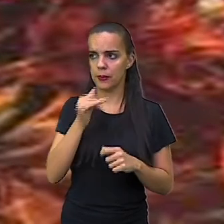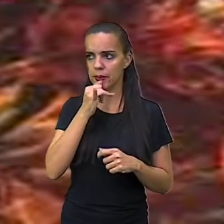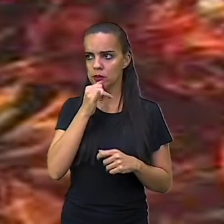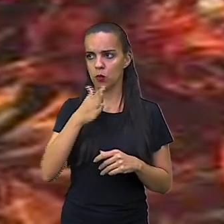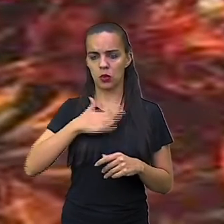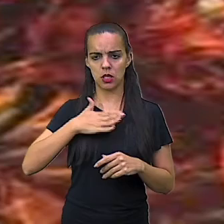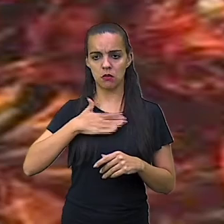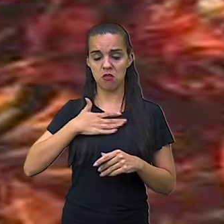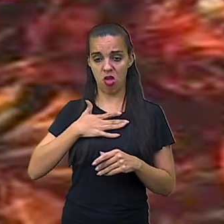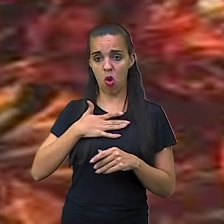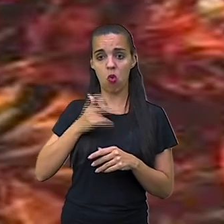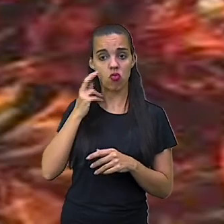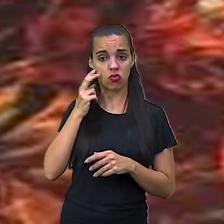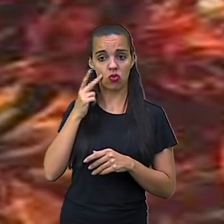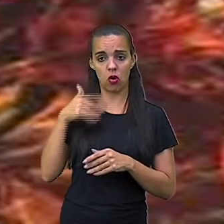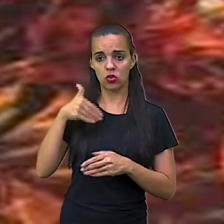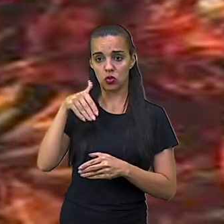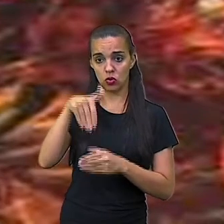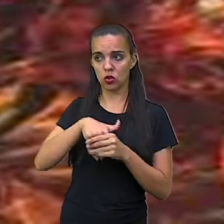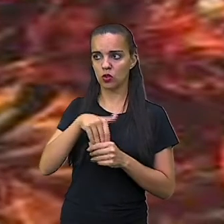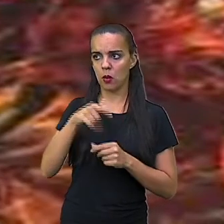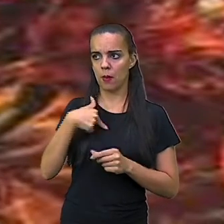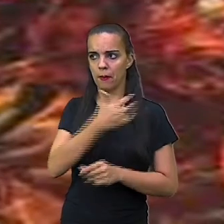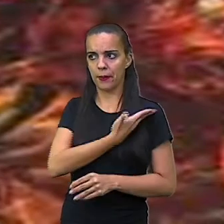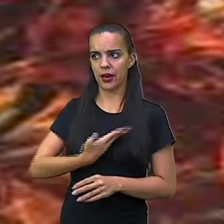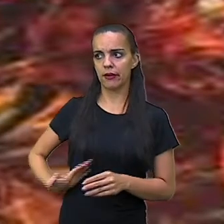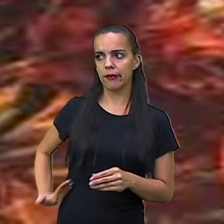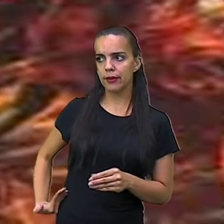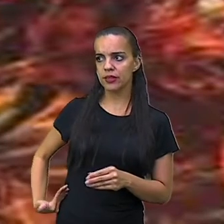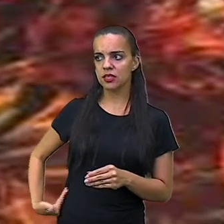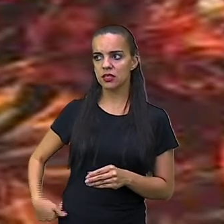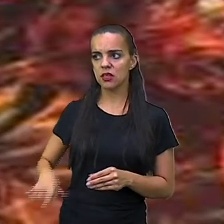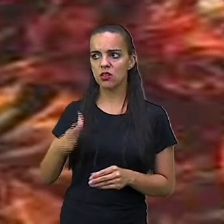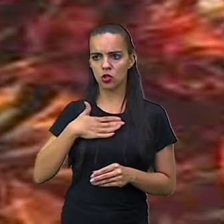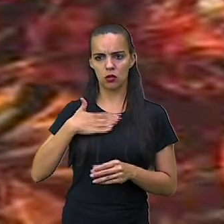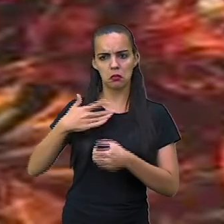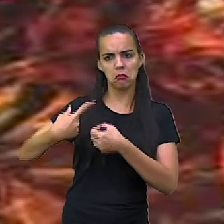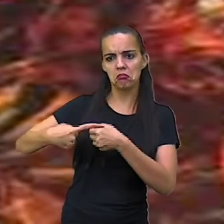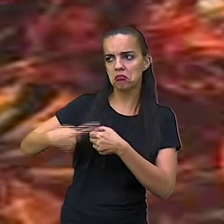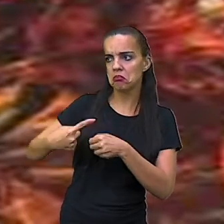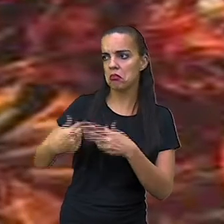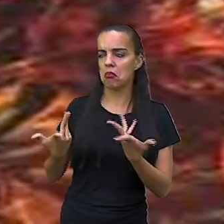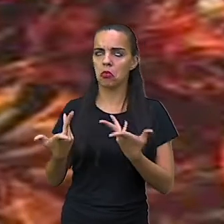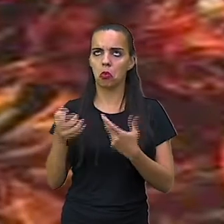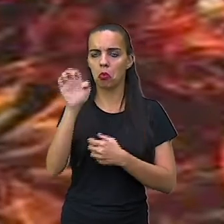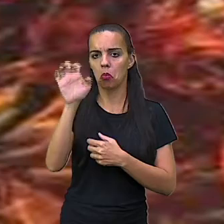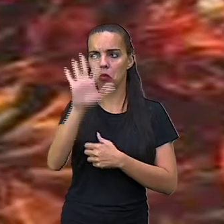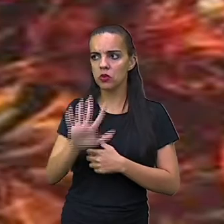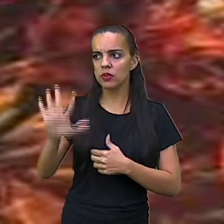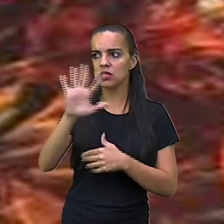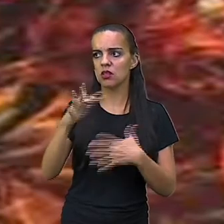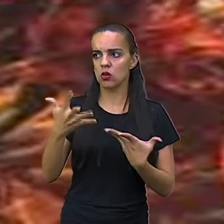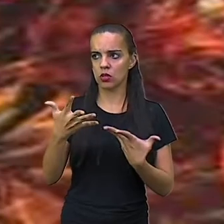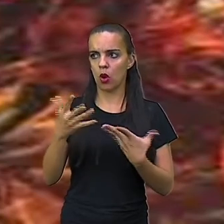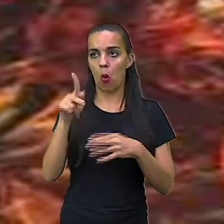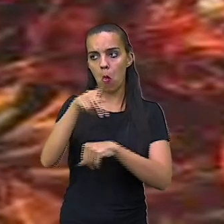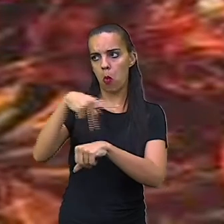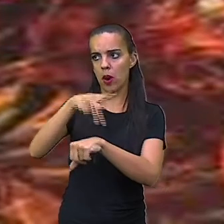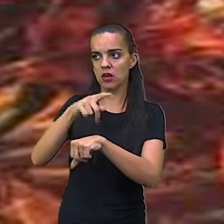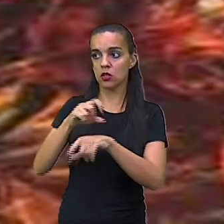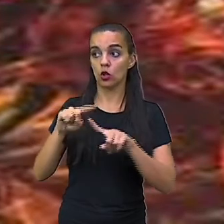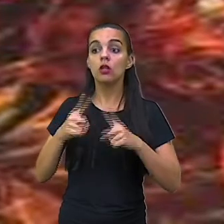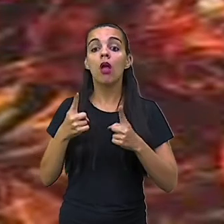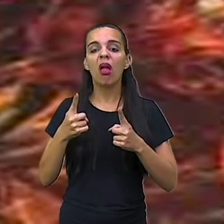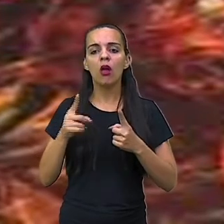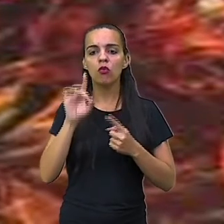sou eleito para governar a minha cidade, o meu estado, o meu país, eu vou governar